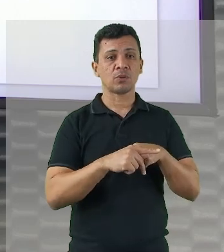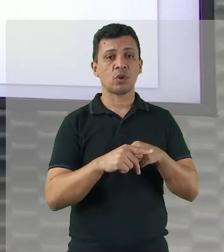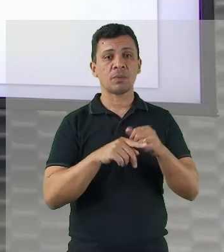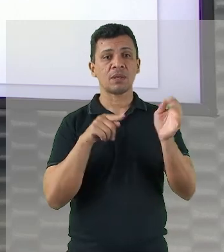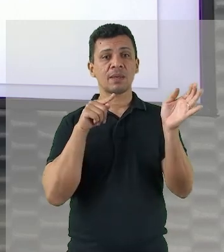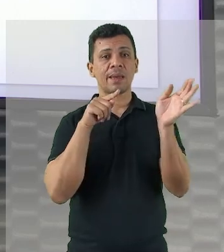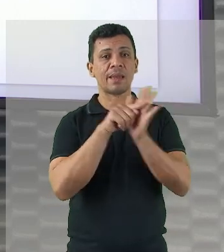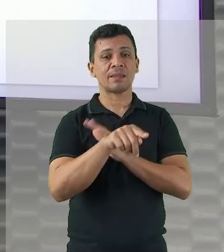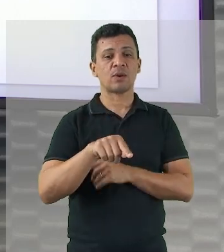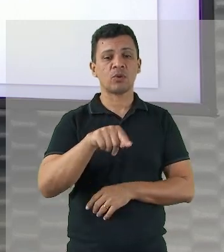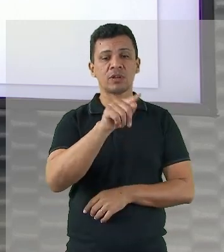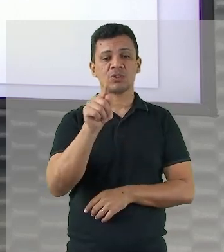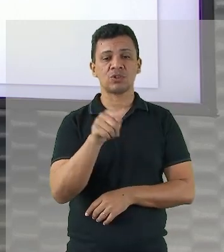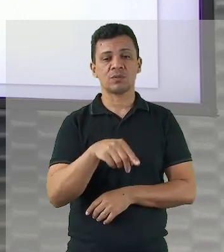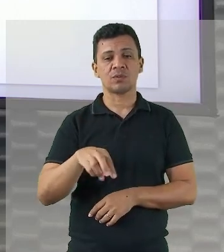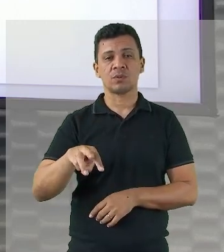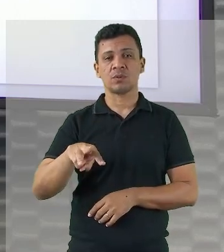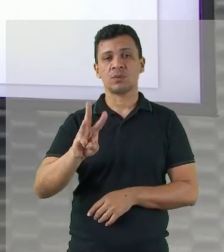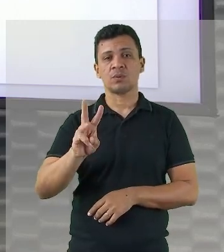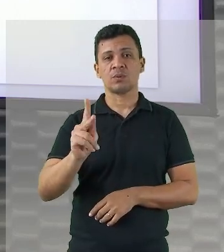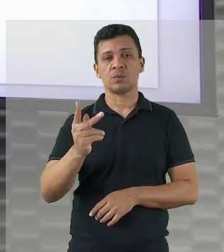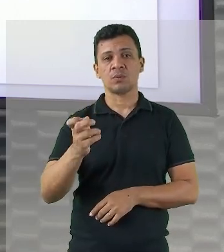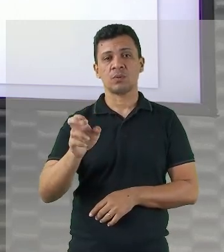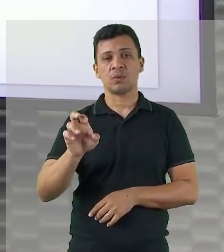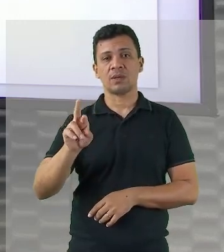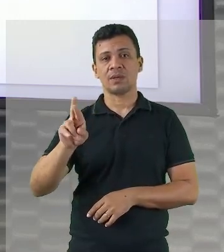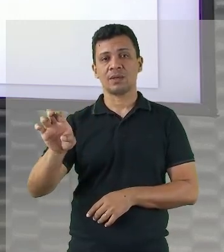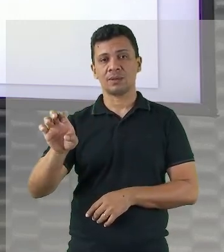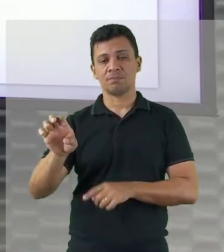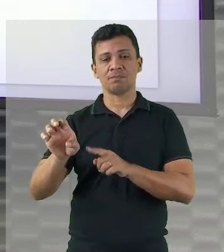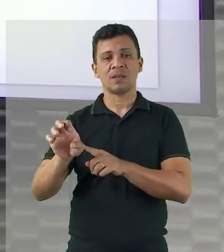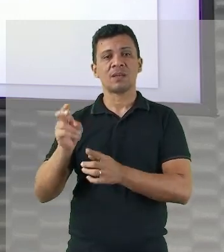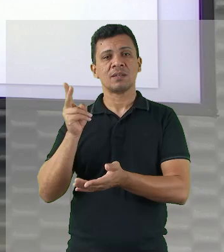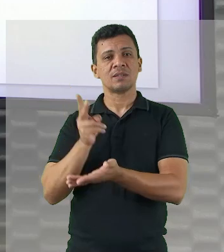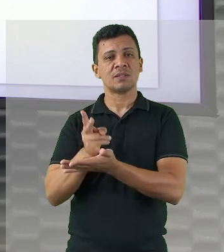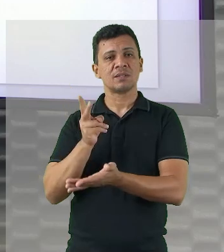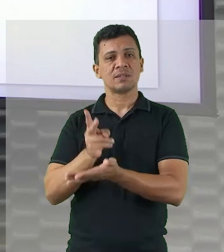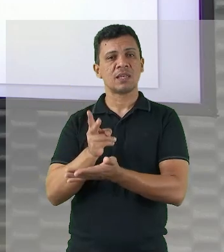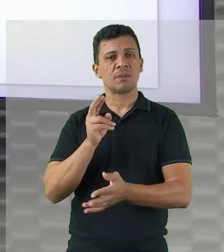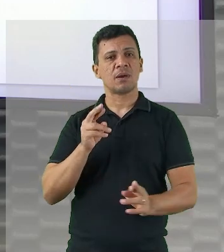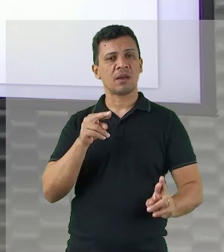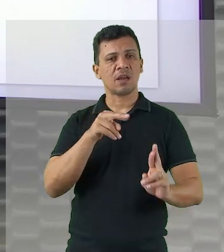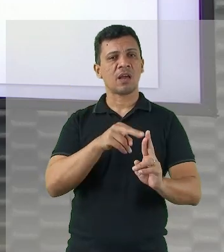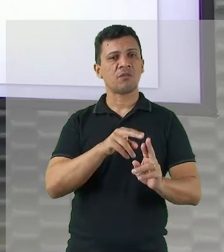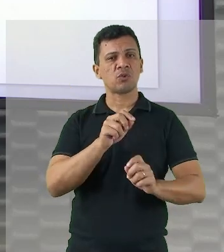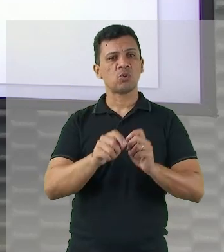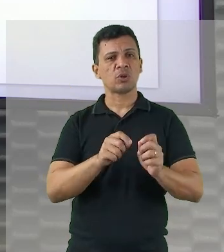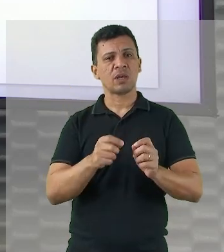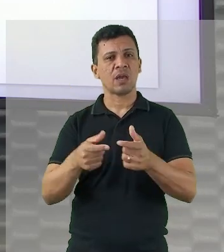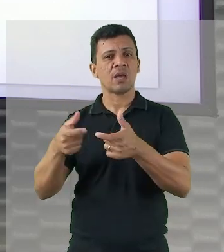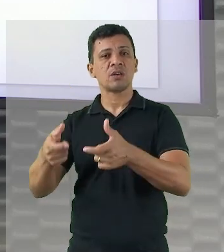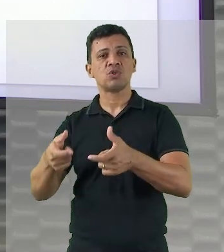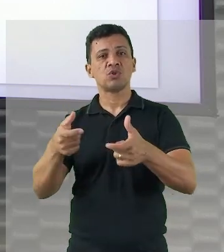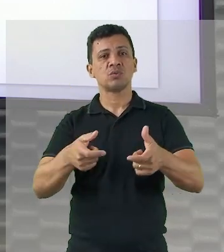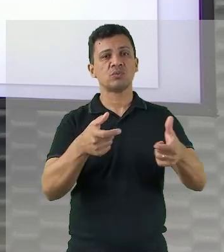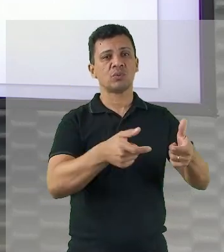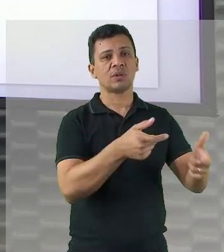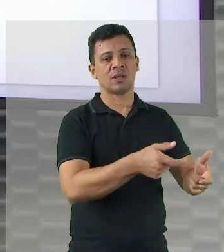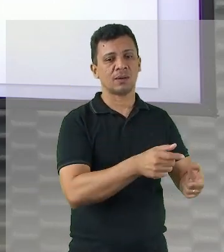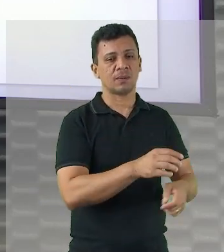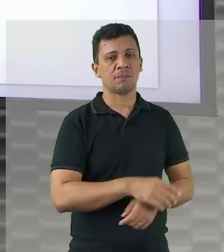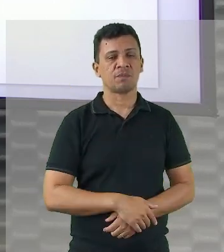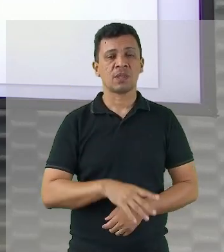interrogativo where. Where é sempre usado para remeter à ideia de lugar. Where,